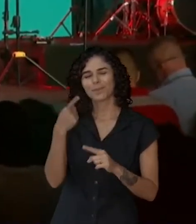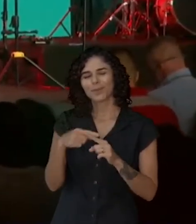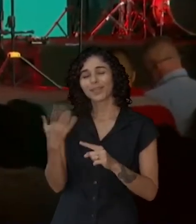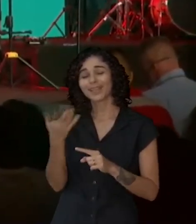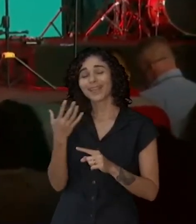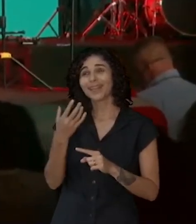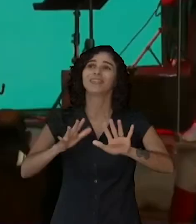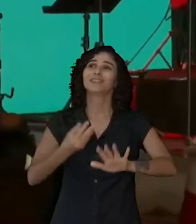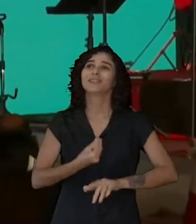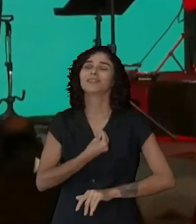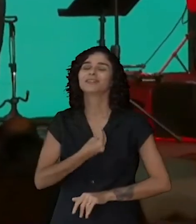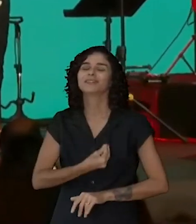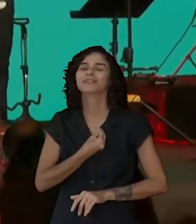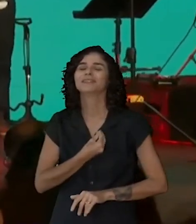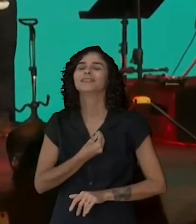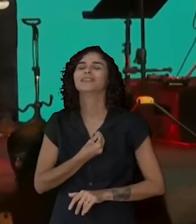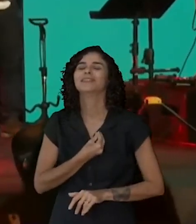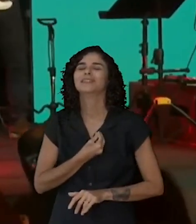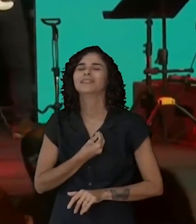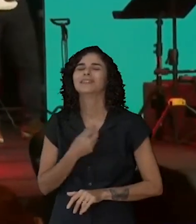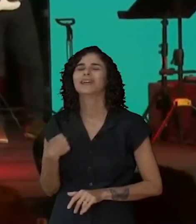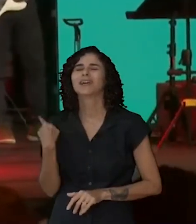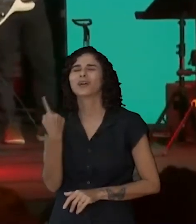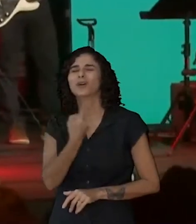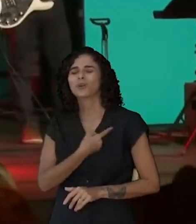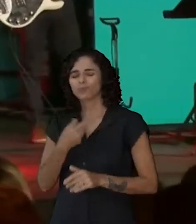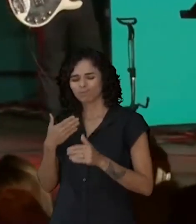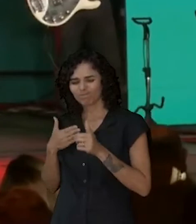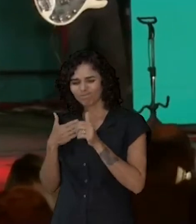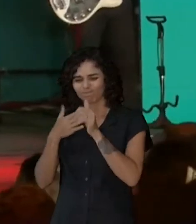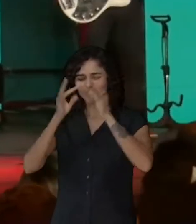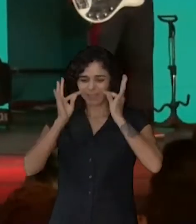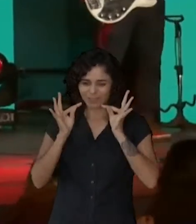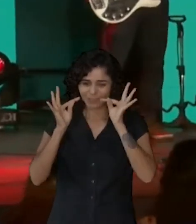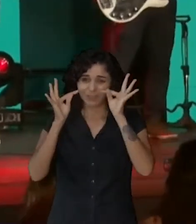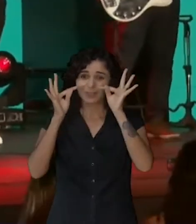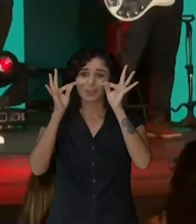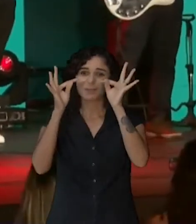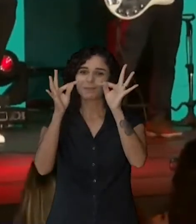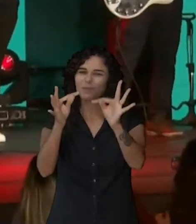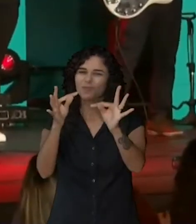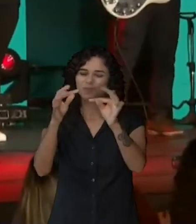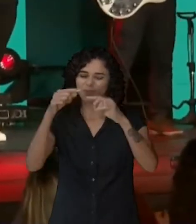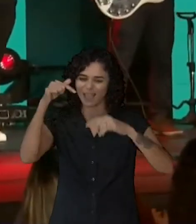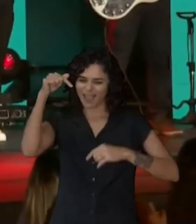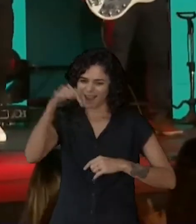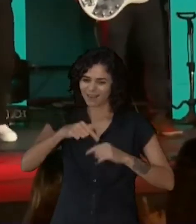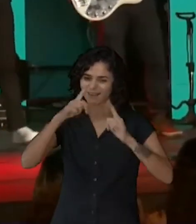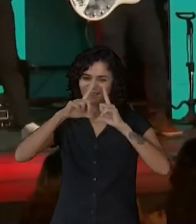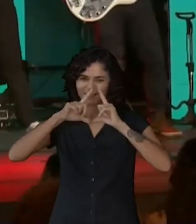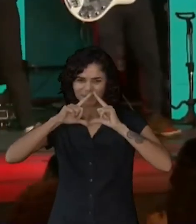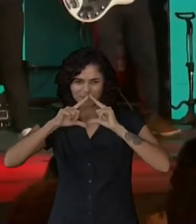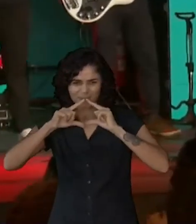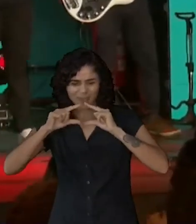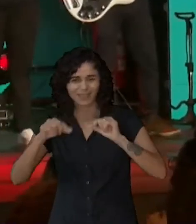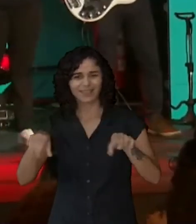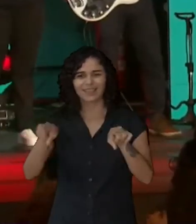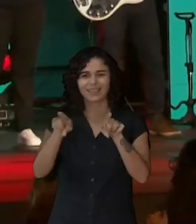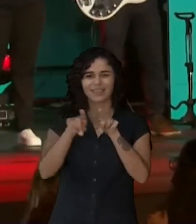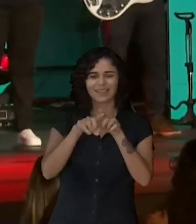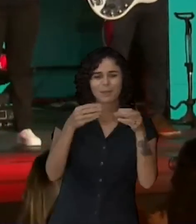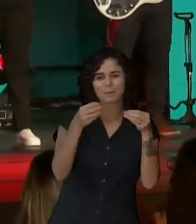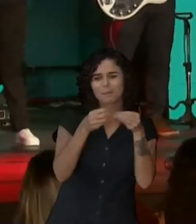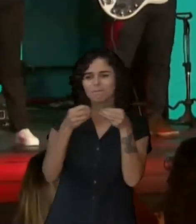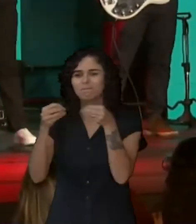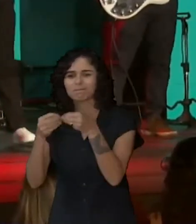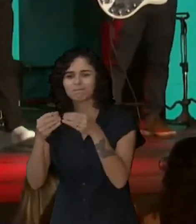nossas vidas. Nos leve a ser testemunhas, tanto em Brasília, como nas cidades